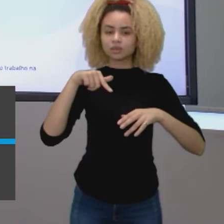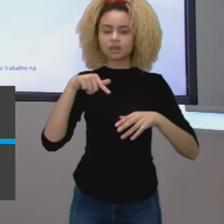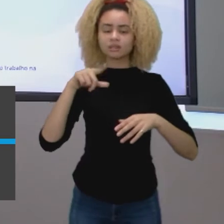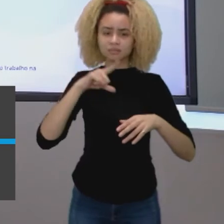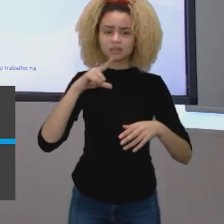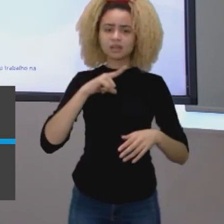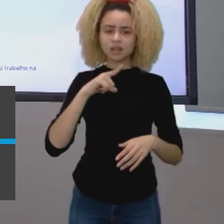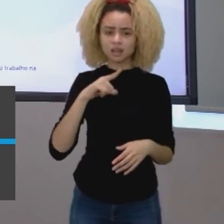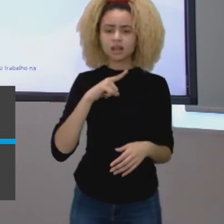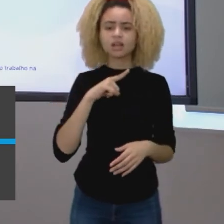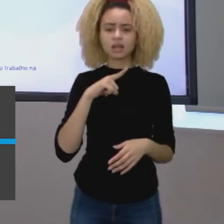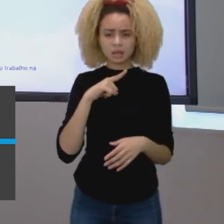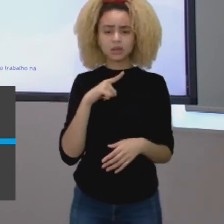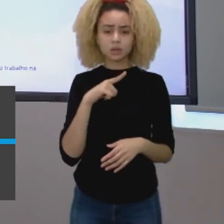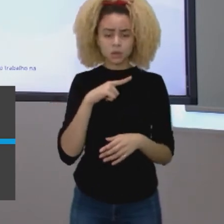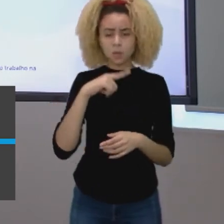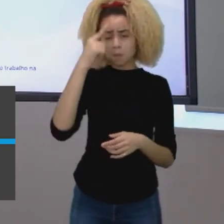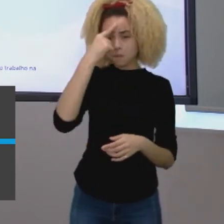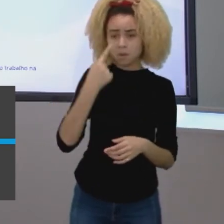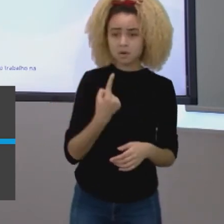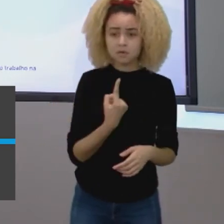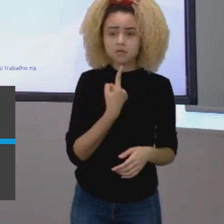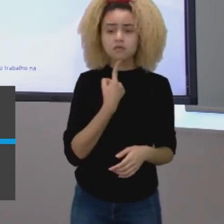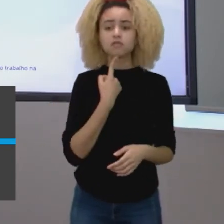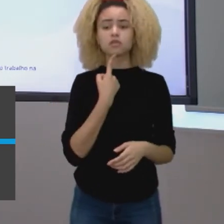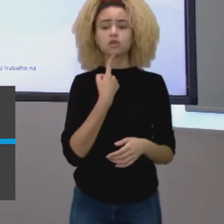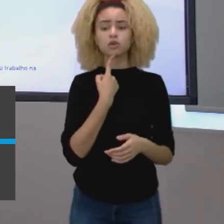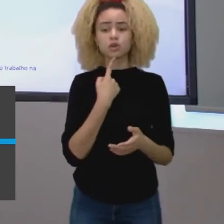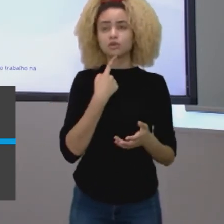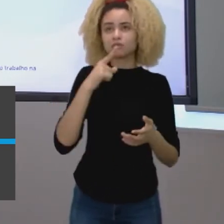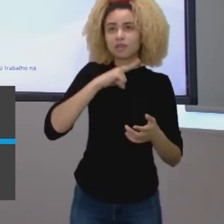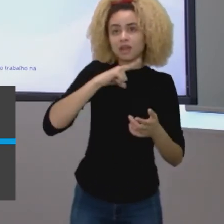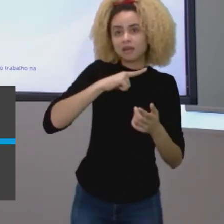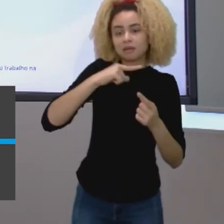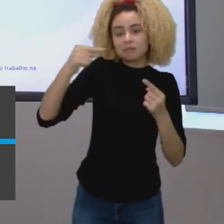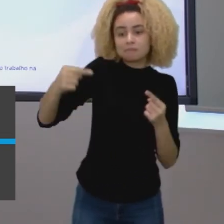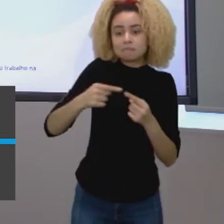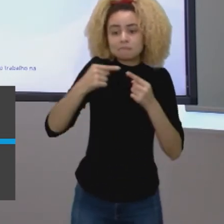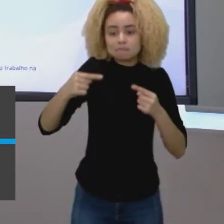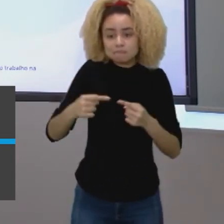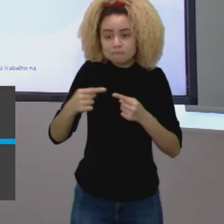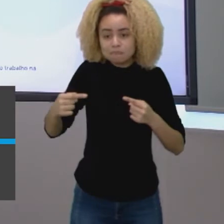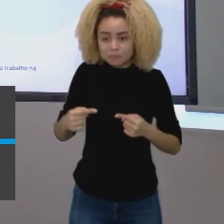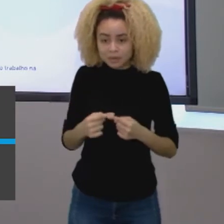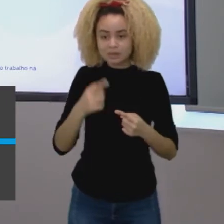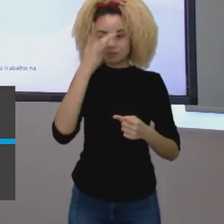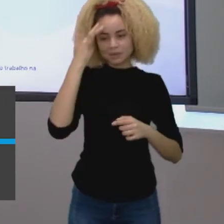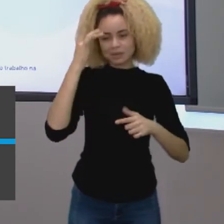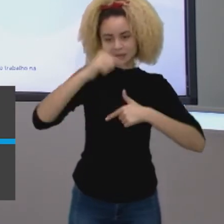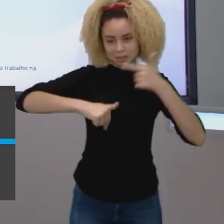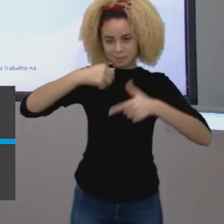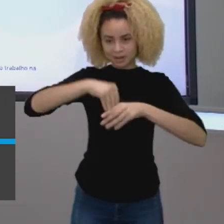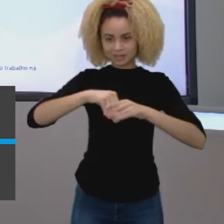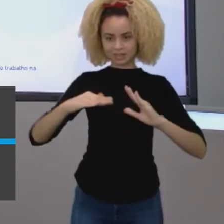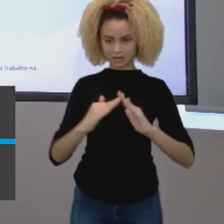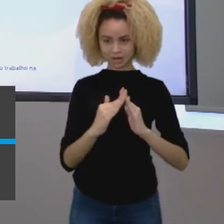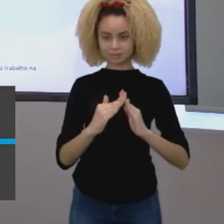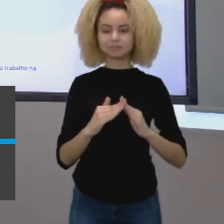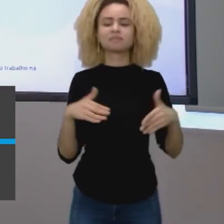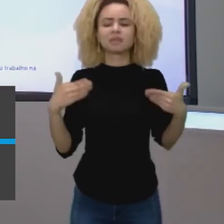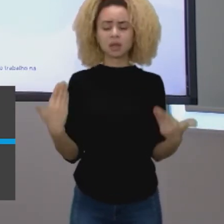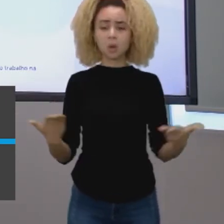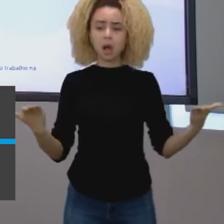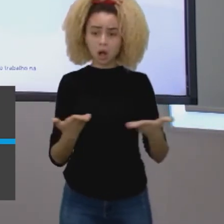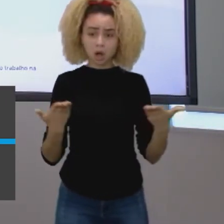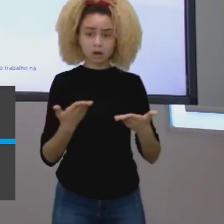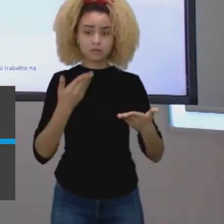existem um certo perfil, né, certos perfis de trabalhadores domésticos. Bom, então